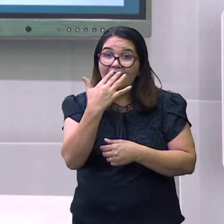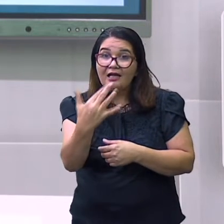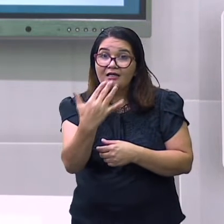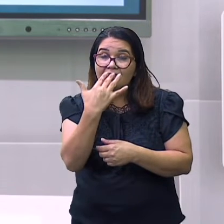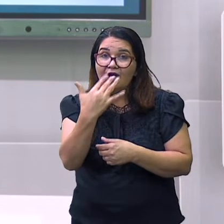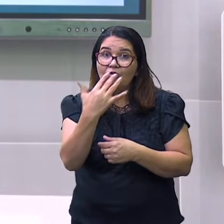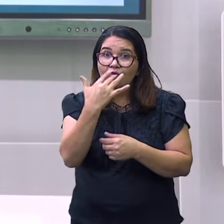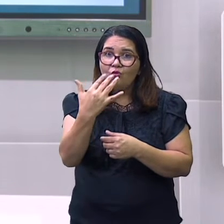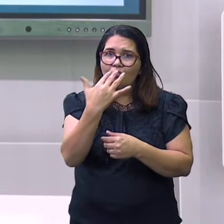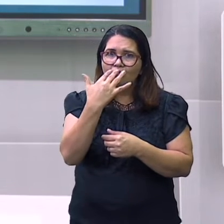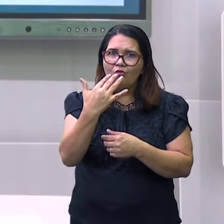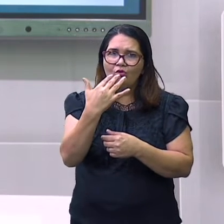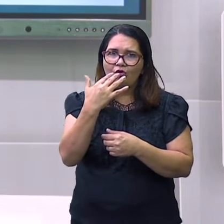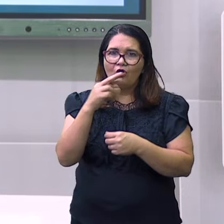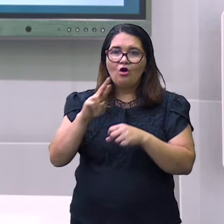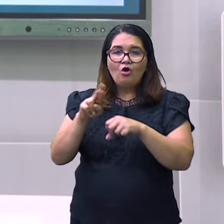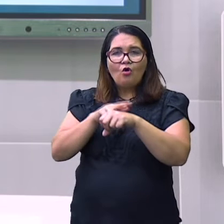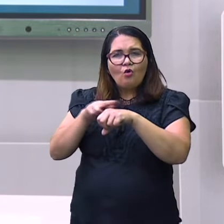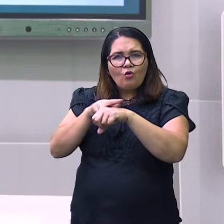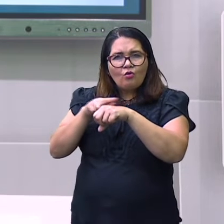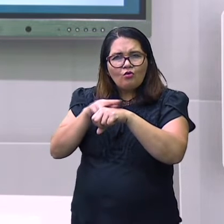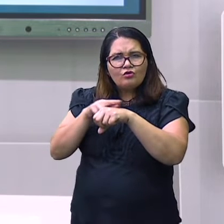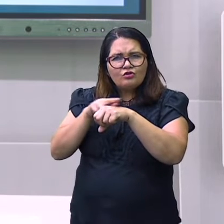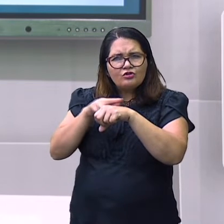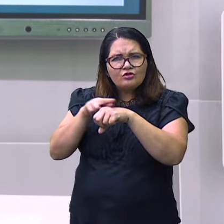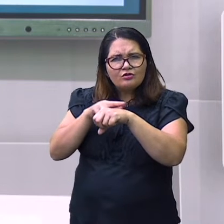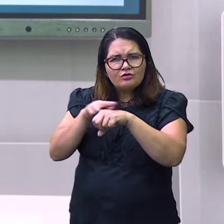um núcleo. Esse núcleo, ele vai estar